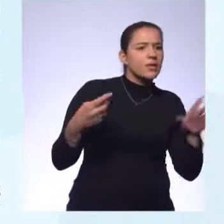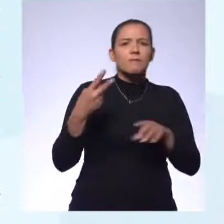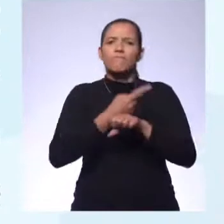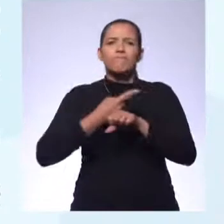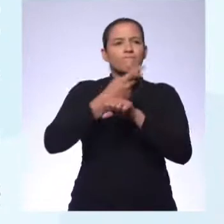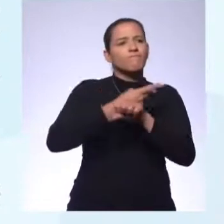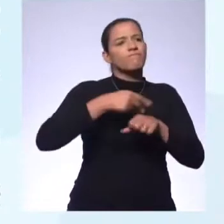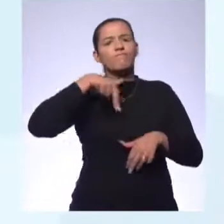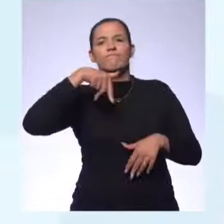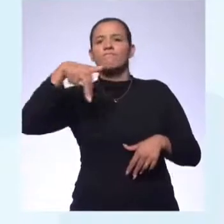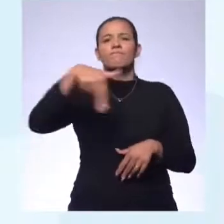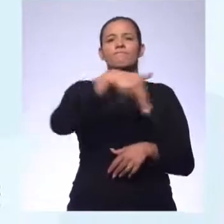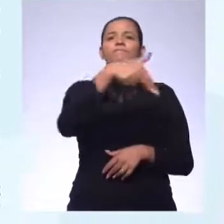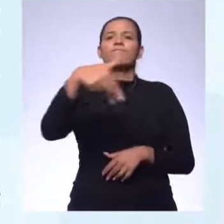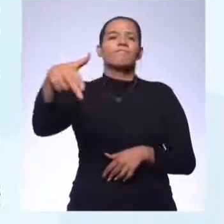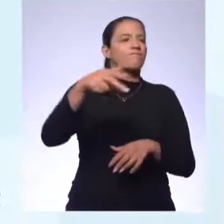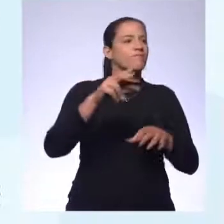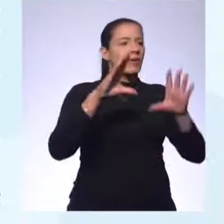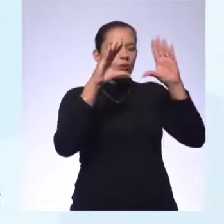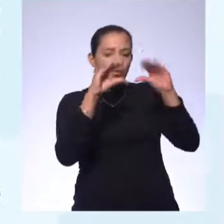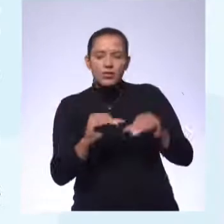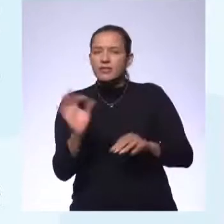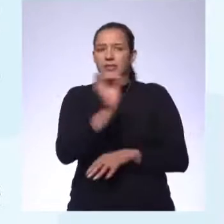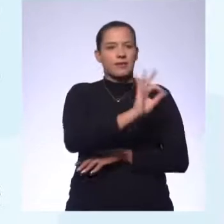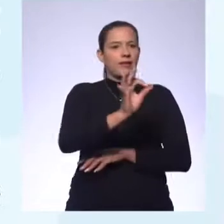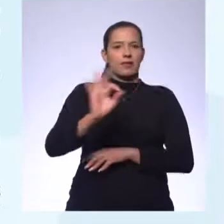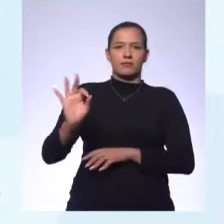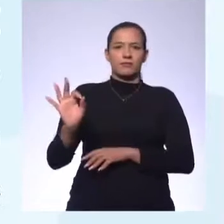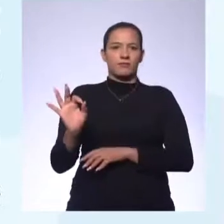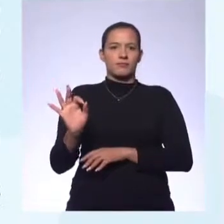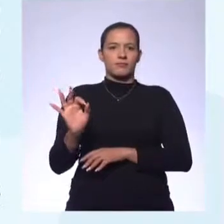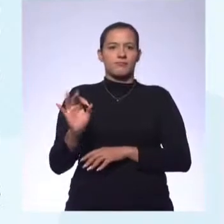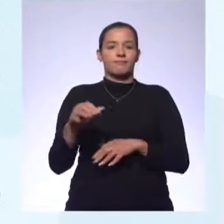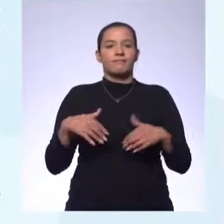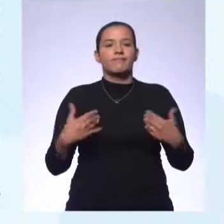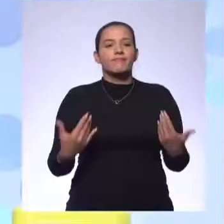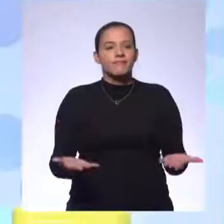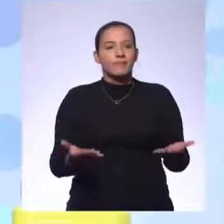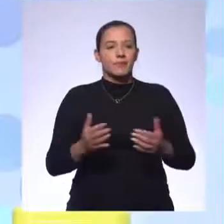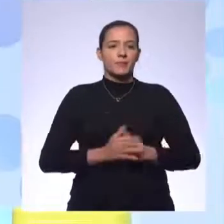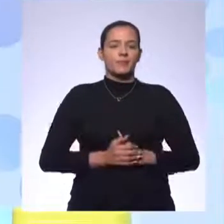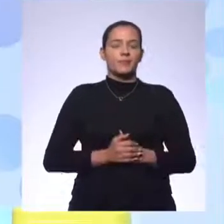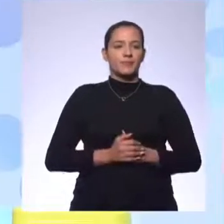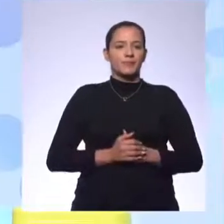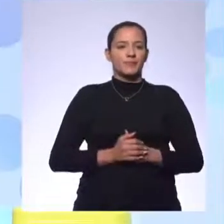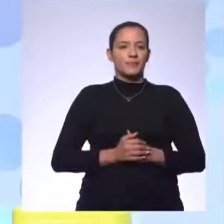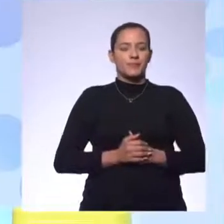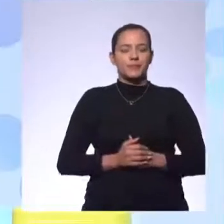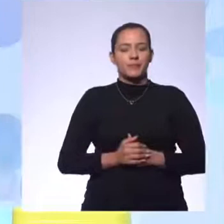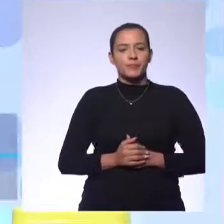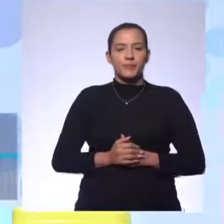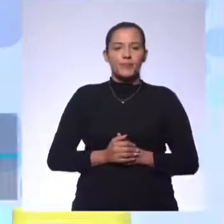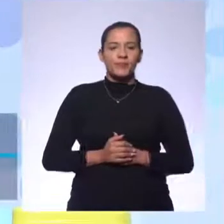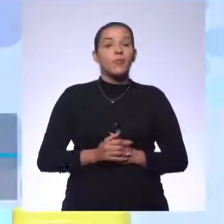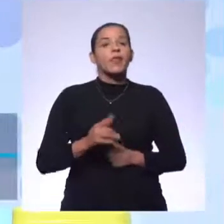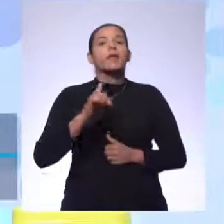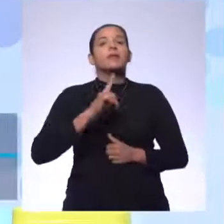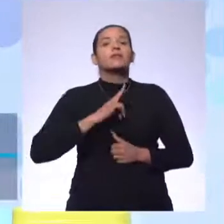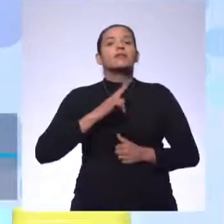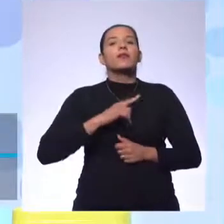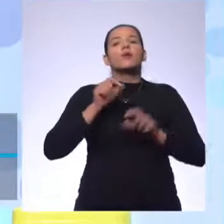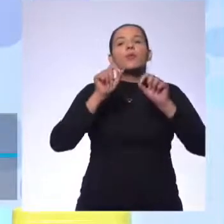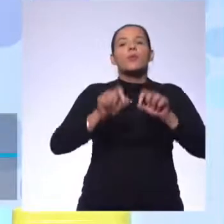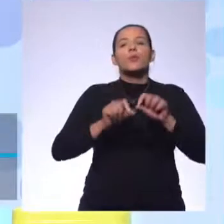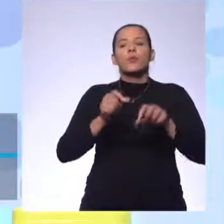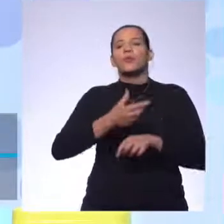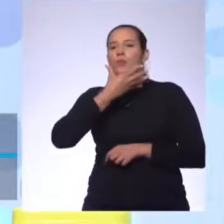horas da noite. Nada. Então, gente, olha só. Temos aí um homem que